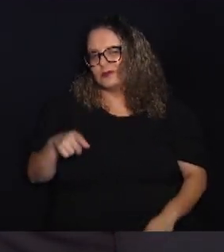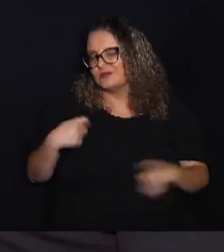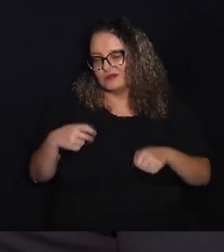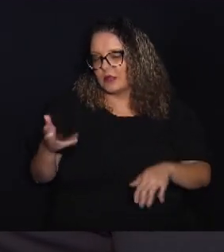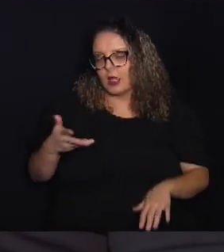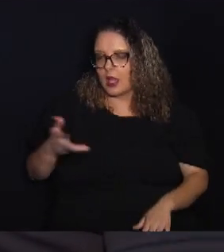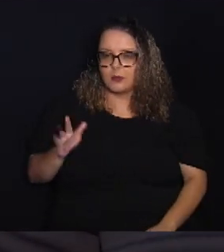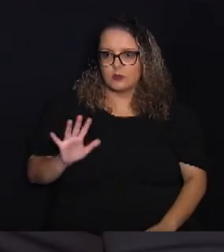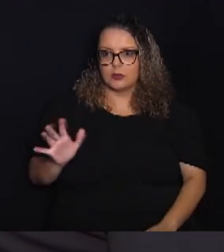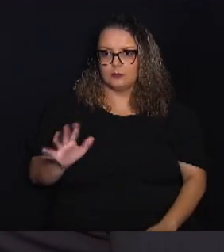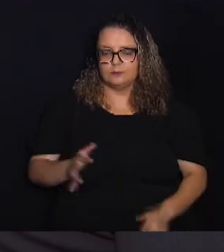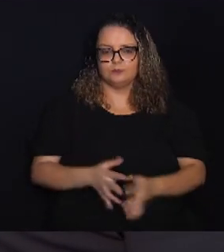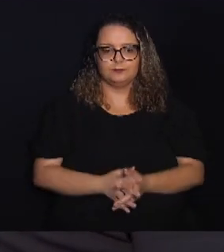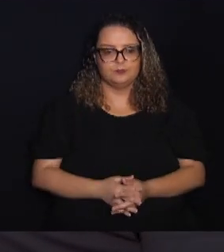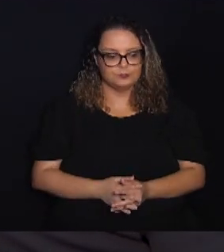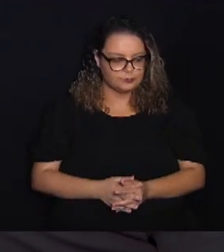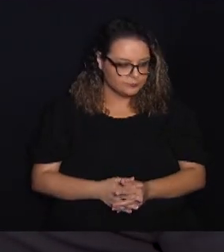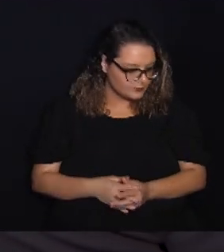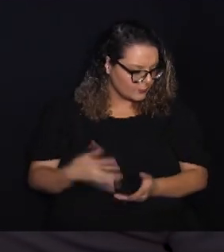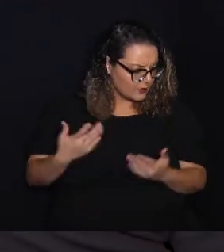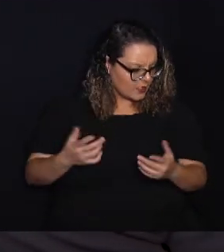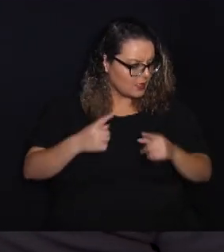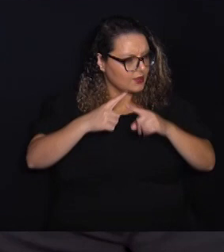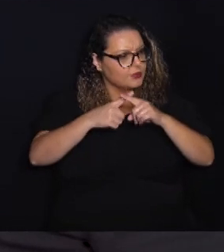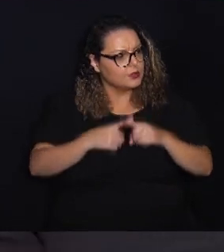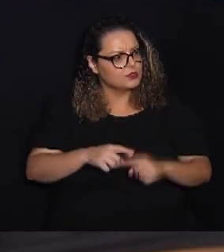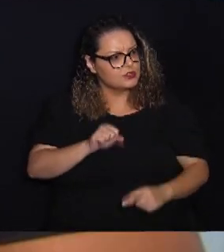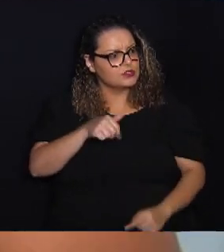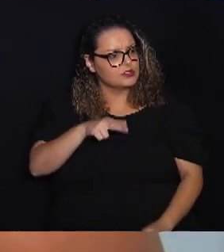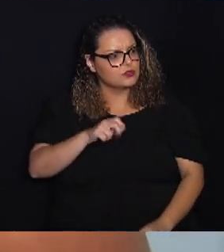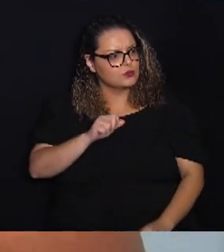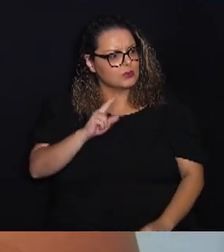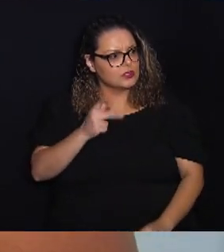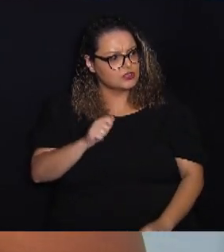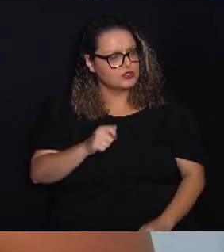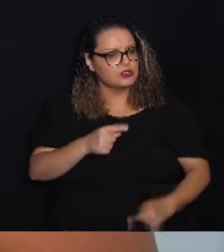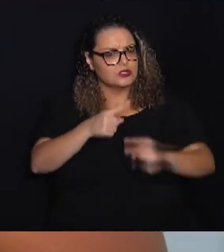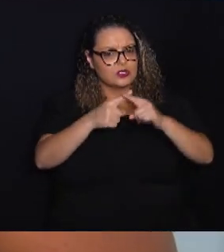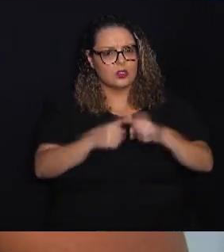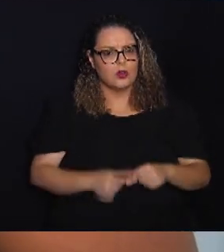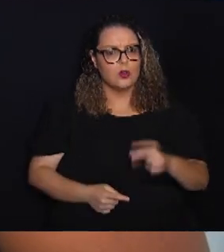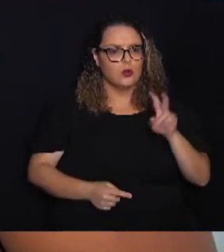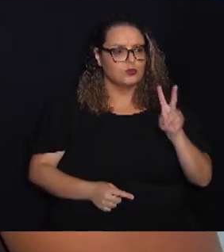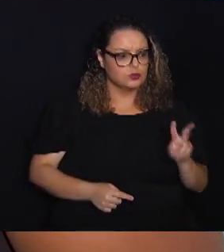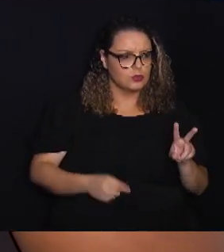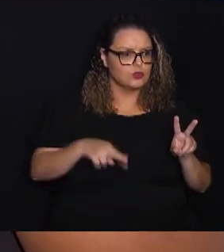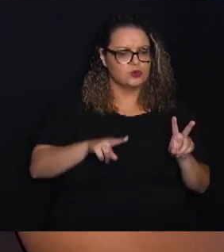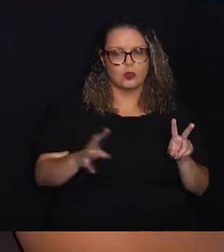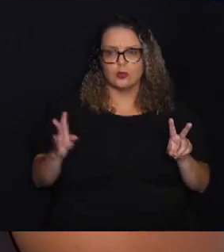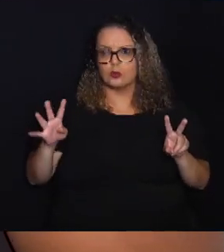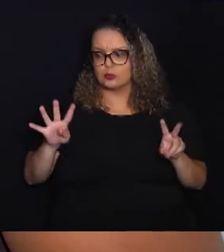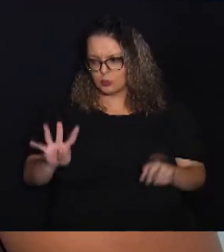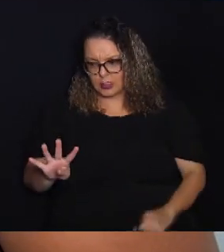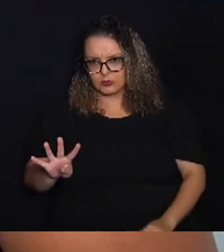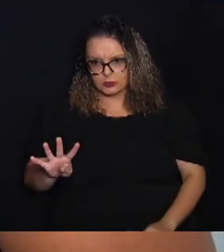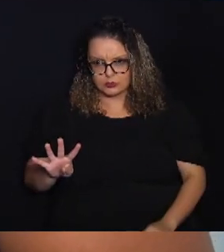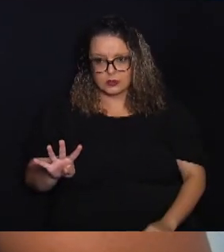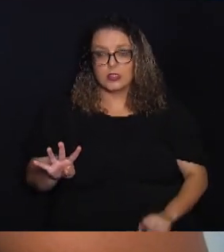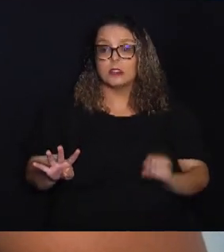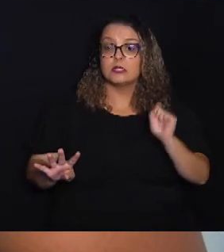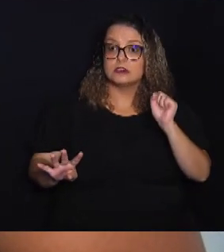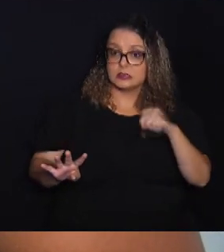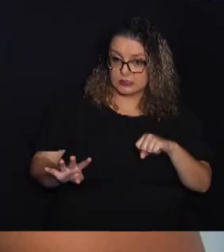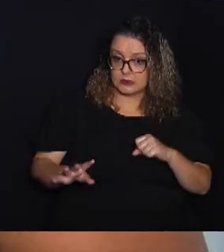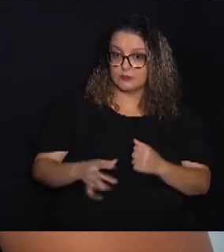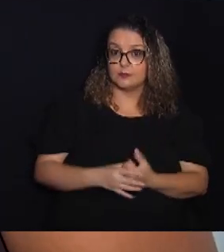não muito rápido, não precisa ser muito rápido. E as partidas de squash podem ser disputadas com dois jogadores ou com